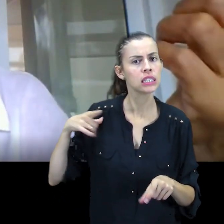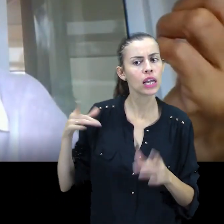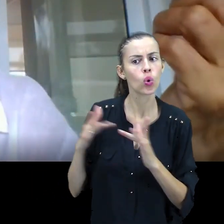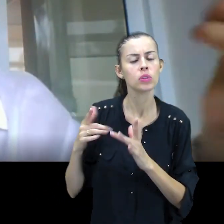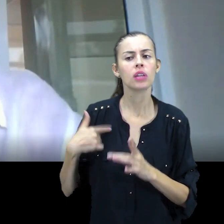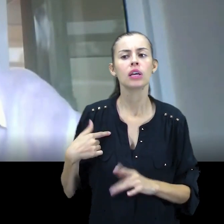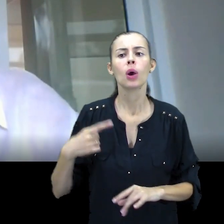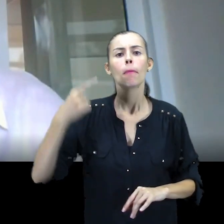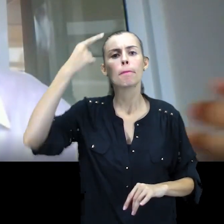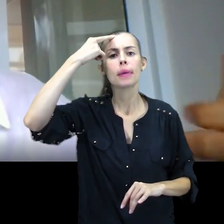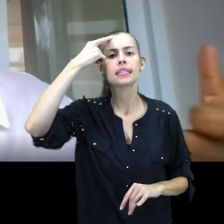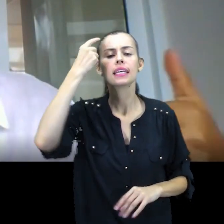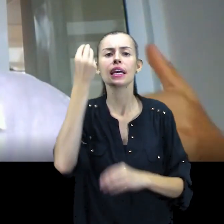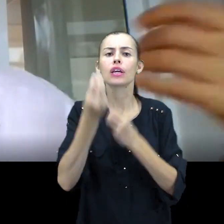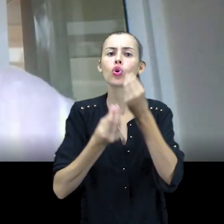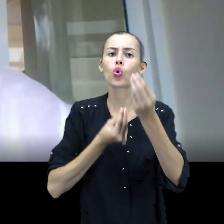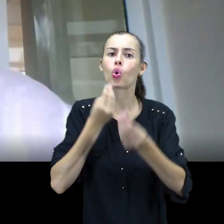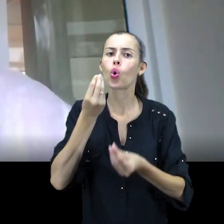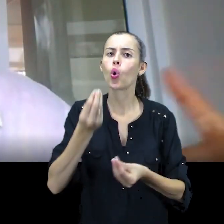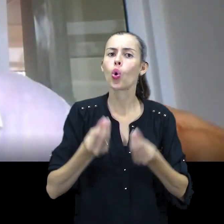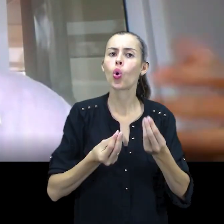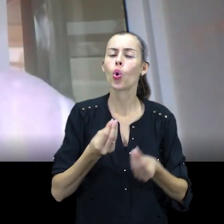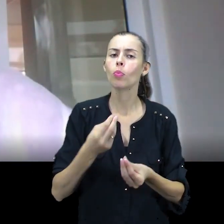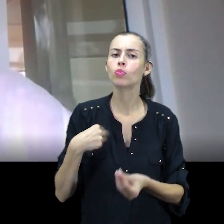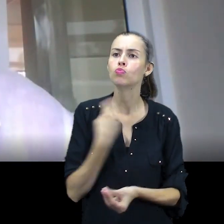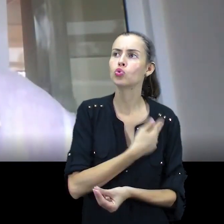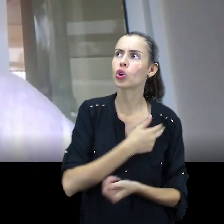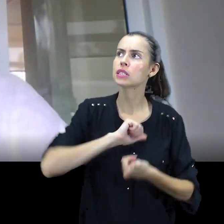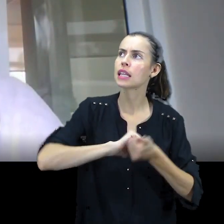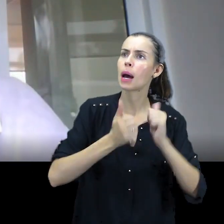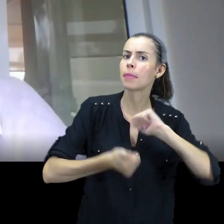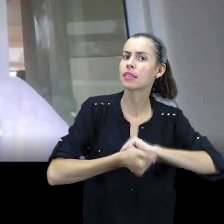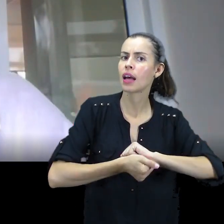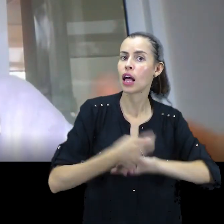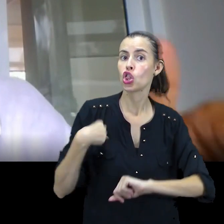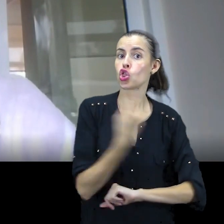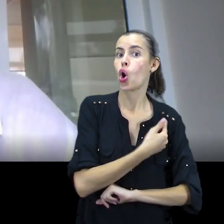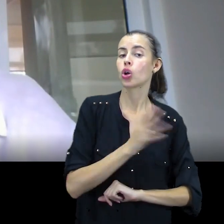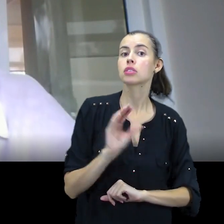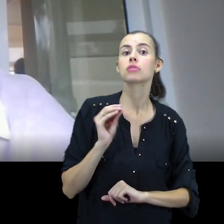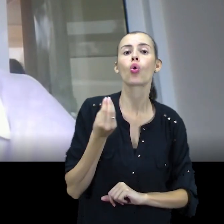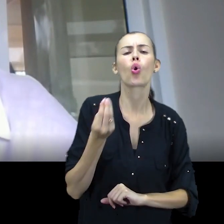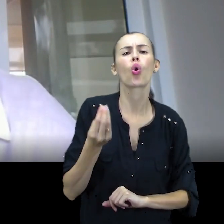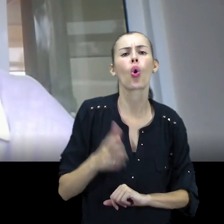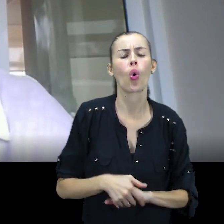produção ali de ensino, né, de formação. Como que a gente